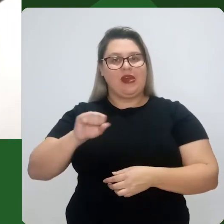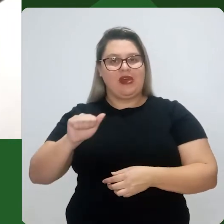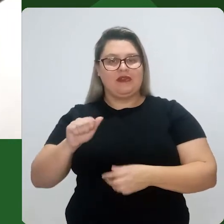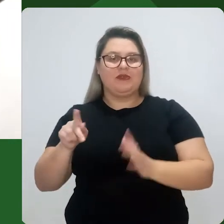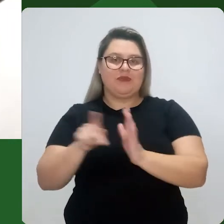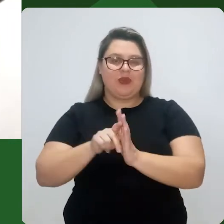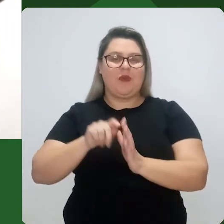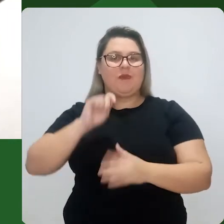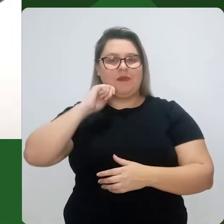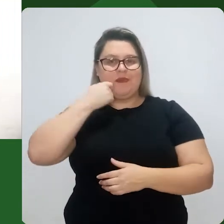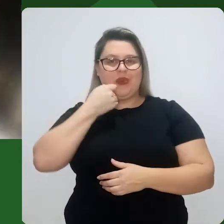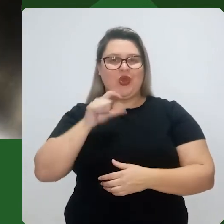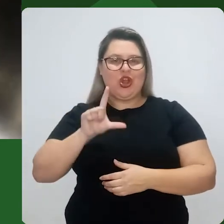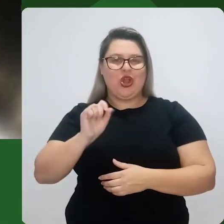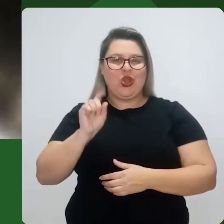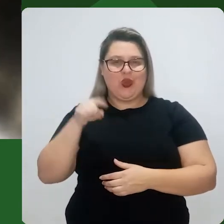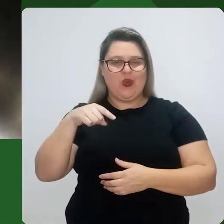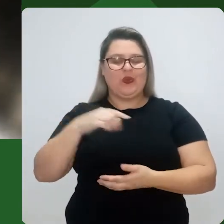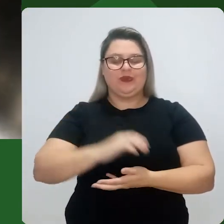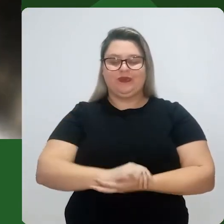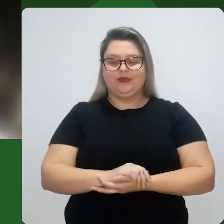dessa massa de pão de ló.